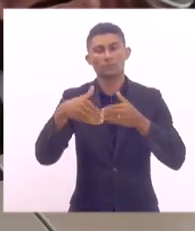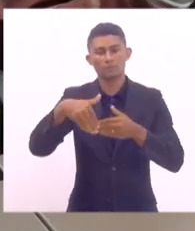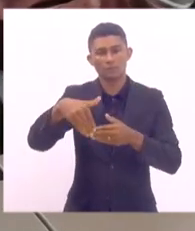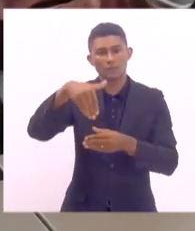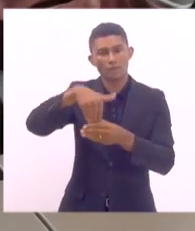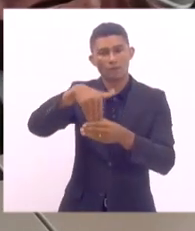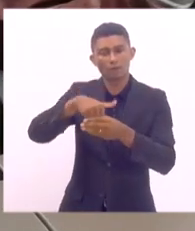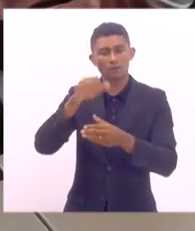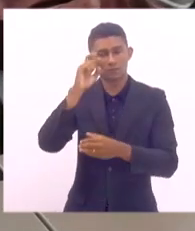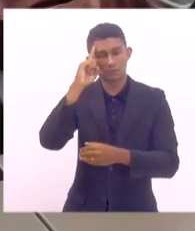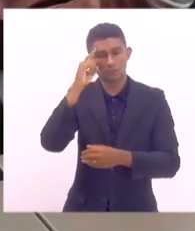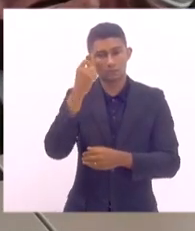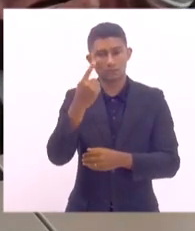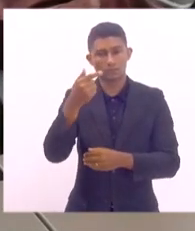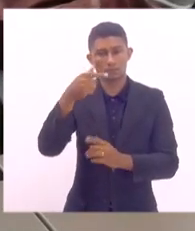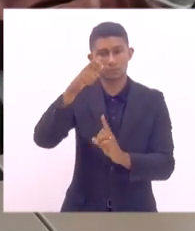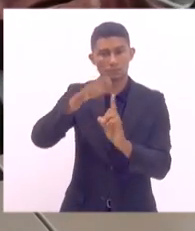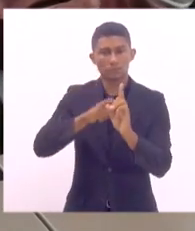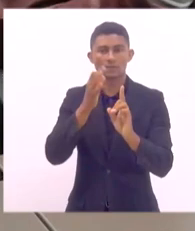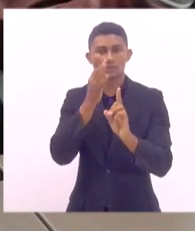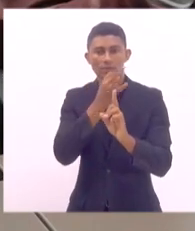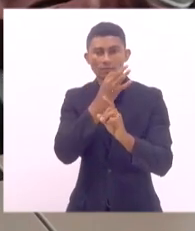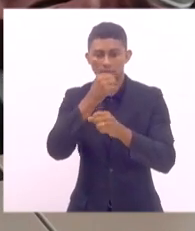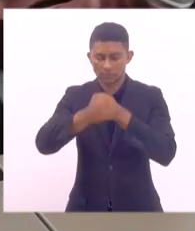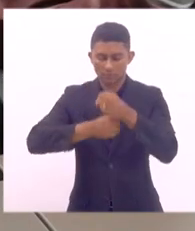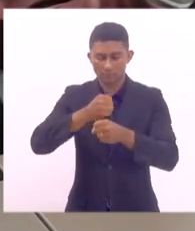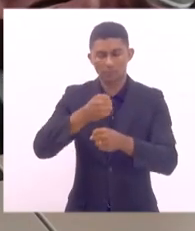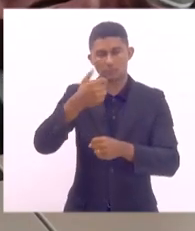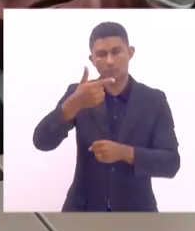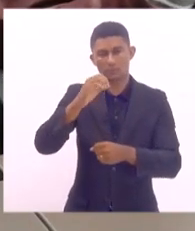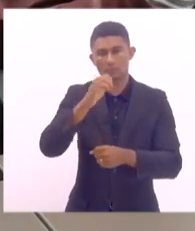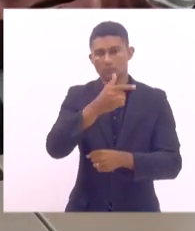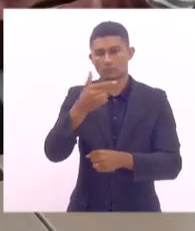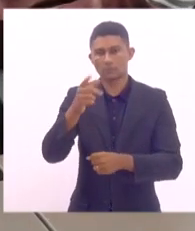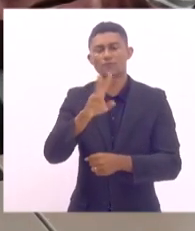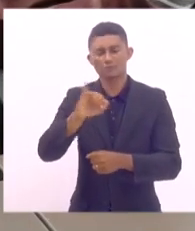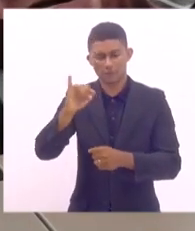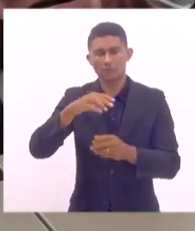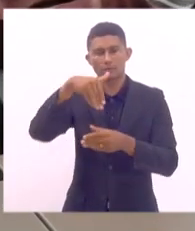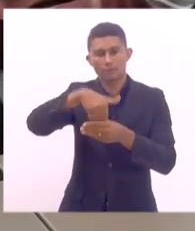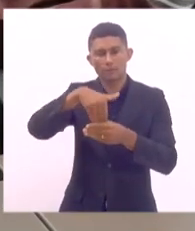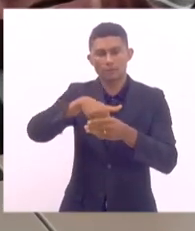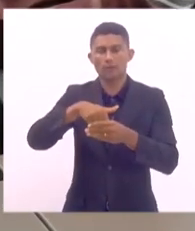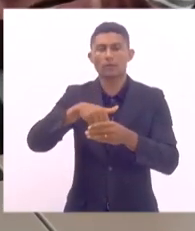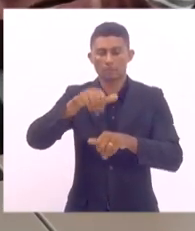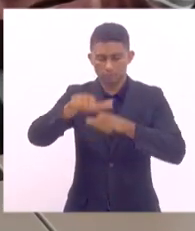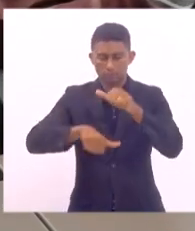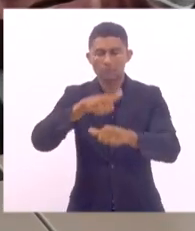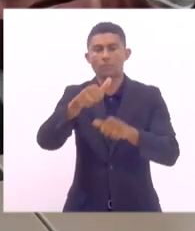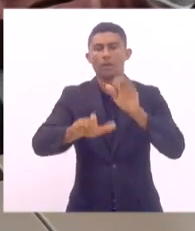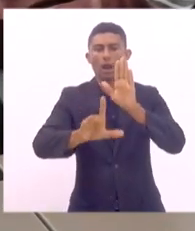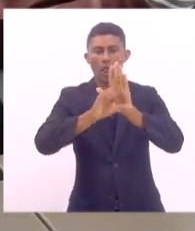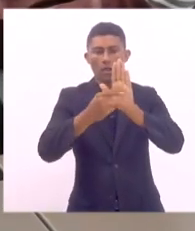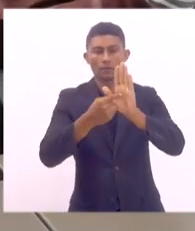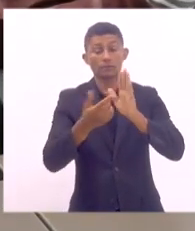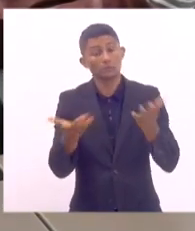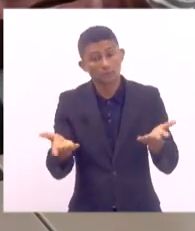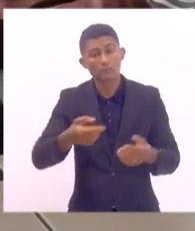de setembro de 22. Então, o que a gente está